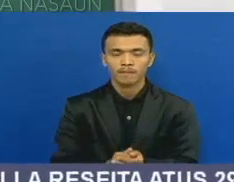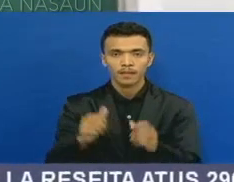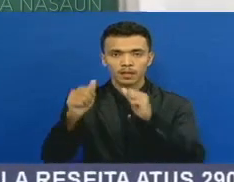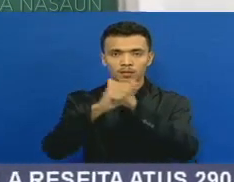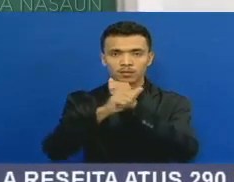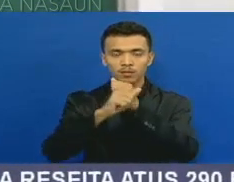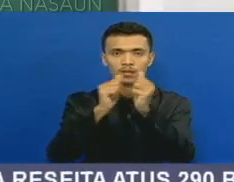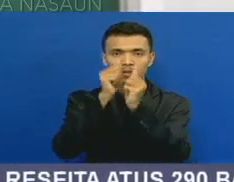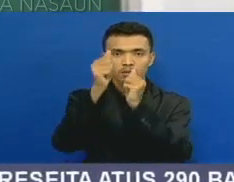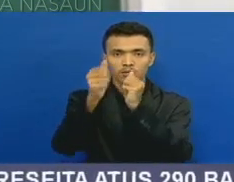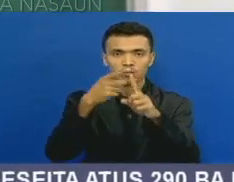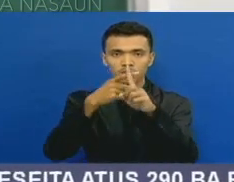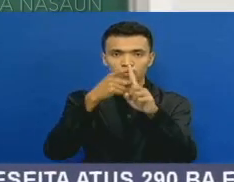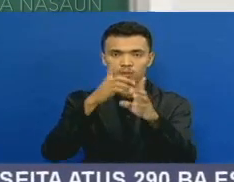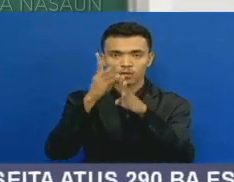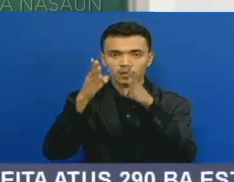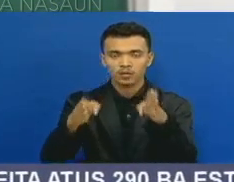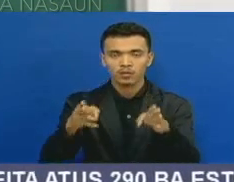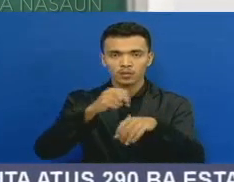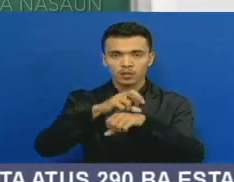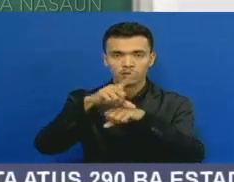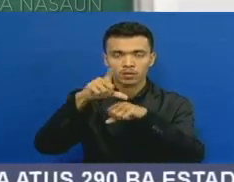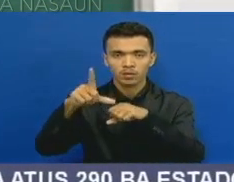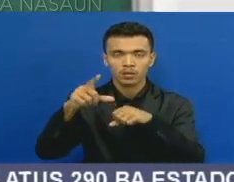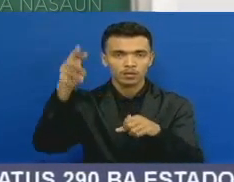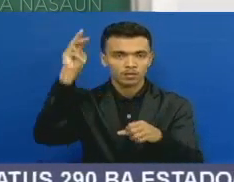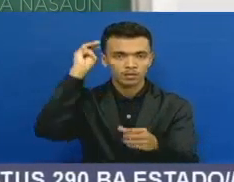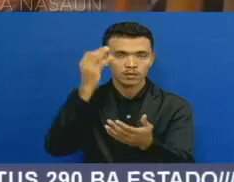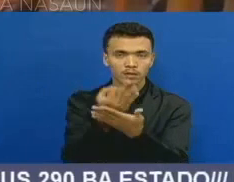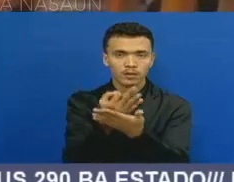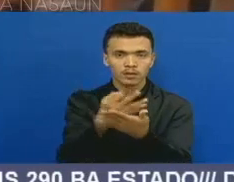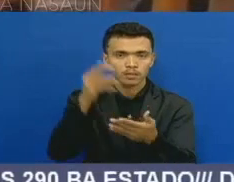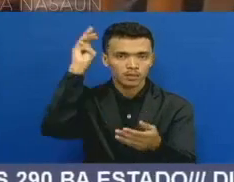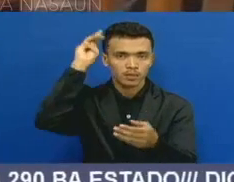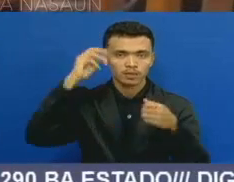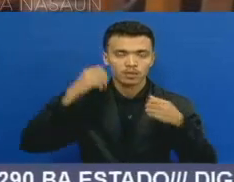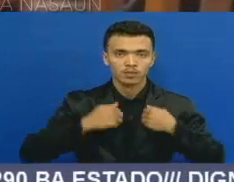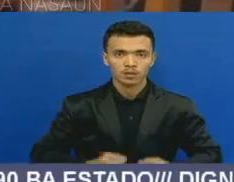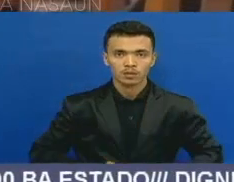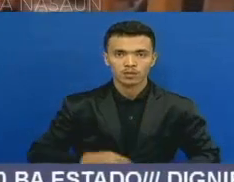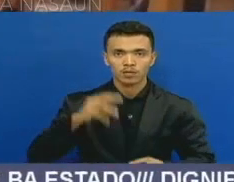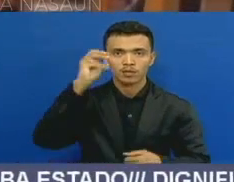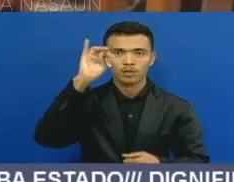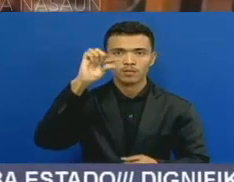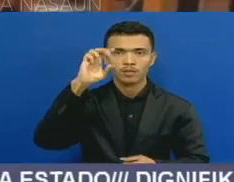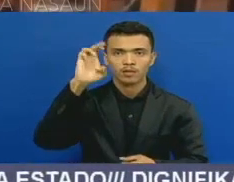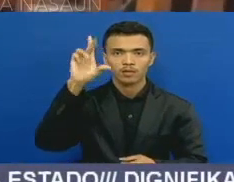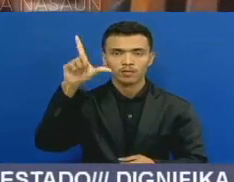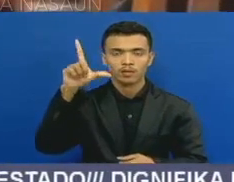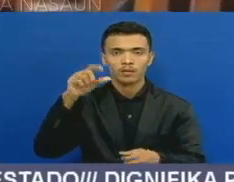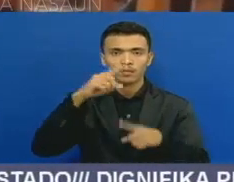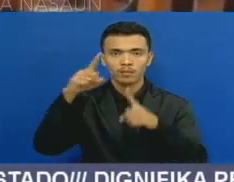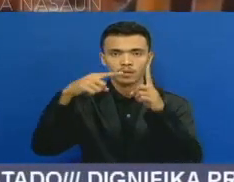Assunto, né? Até o diretor nacional orçamento no gestão finança, Ministério de Saúde, Miguel Maria, o anjira halo